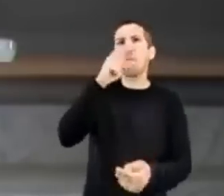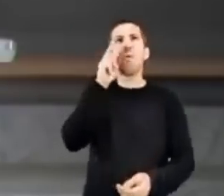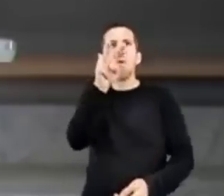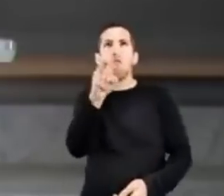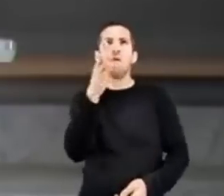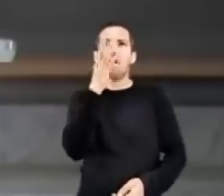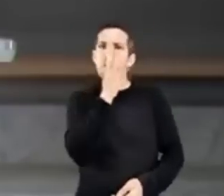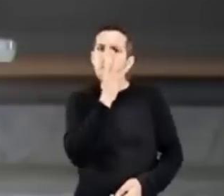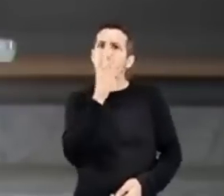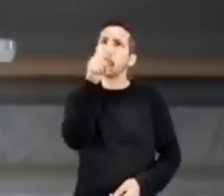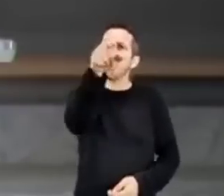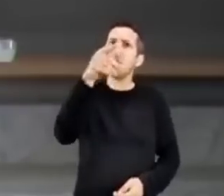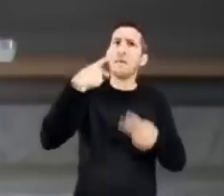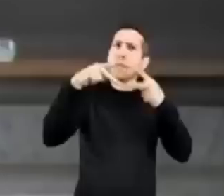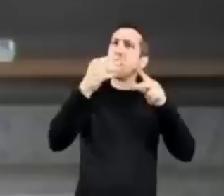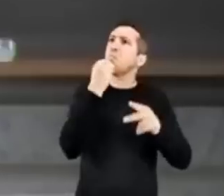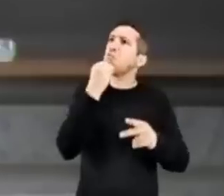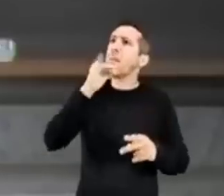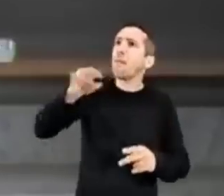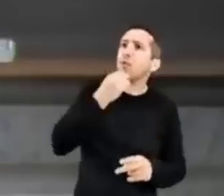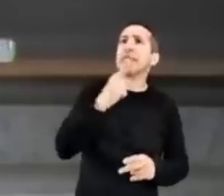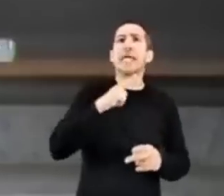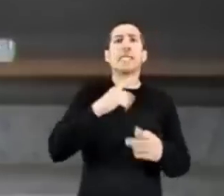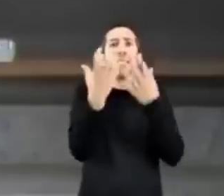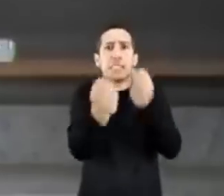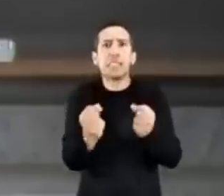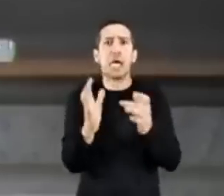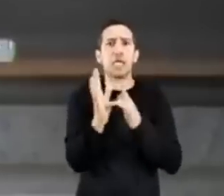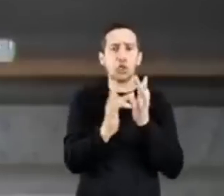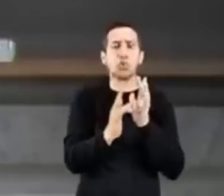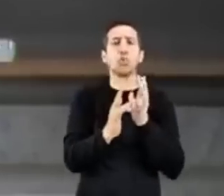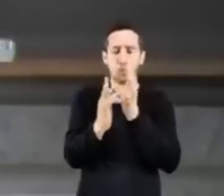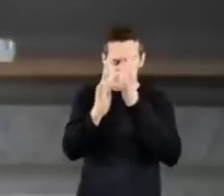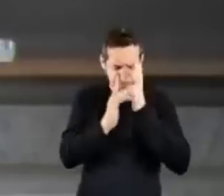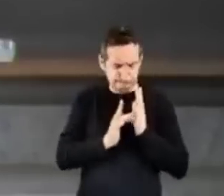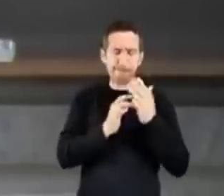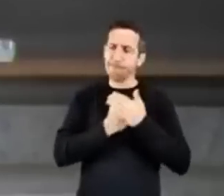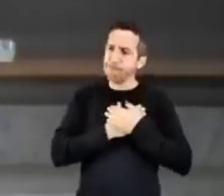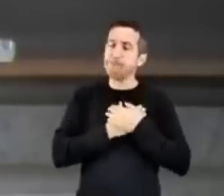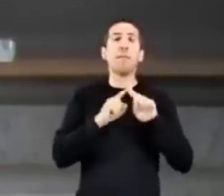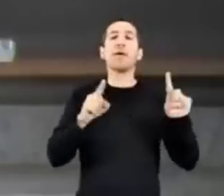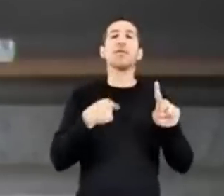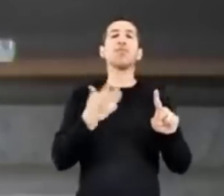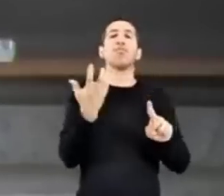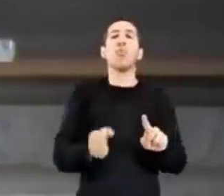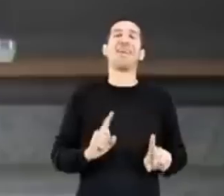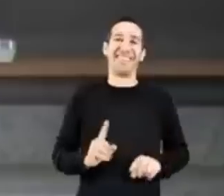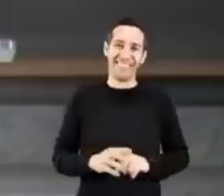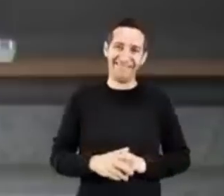eu podia ter tomado uma decisão naquele dia poderia ter me entregado mais ainda Jesus mas eu não fiz isso